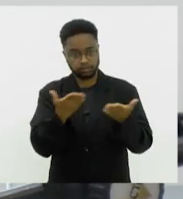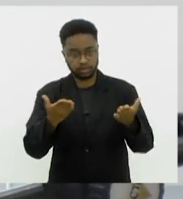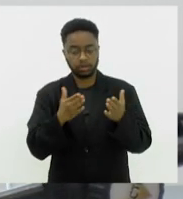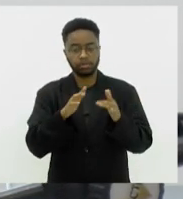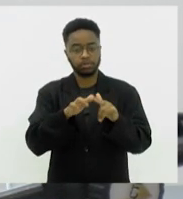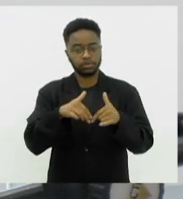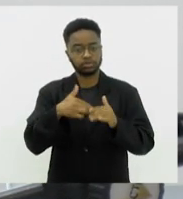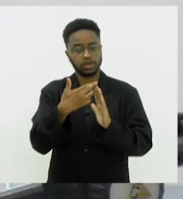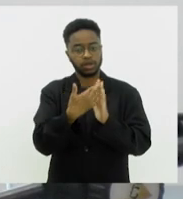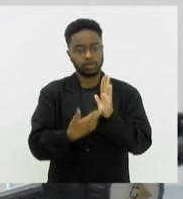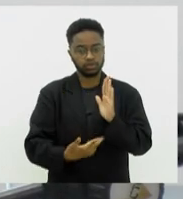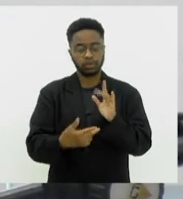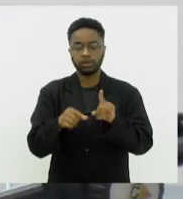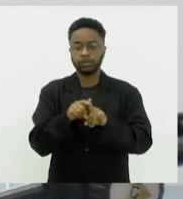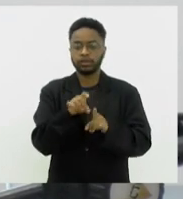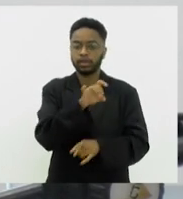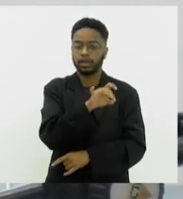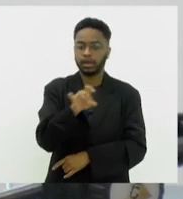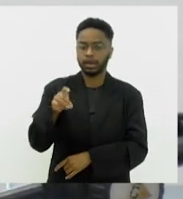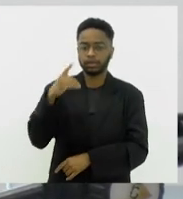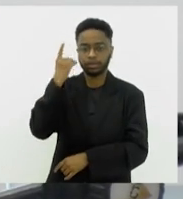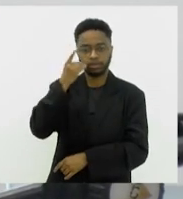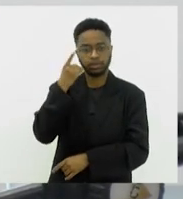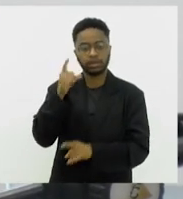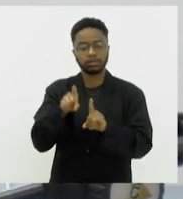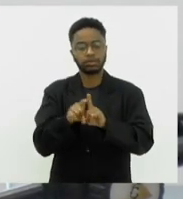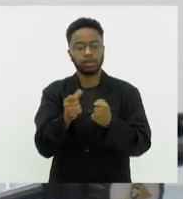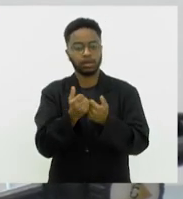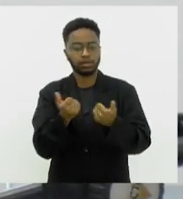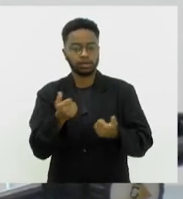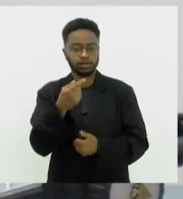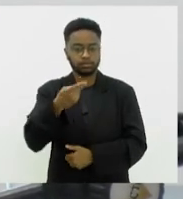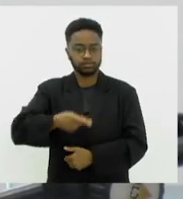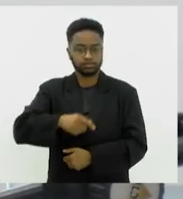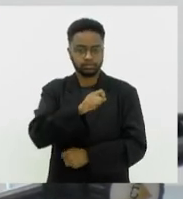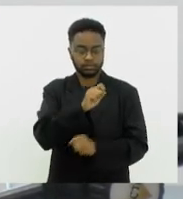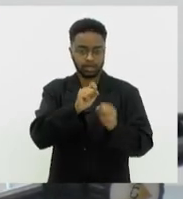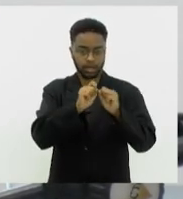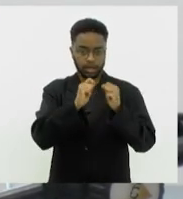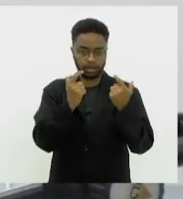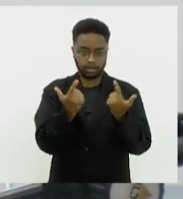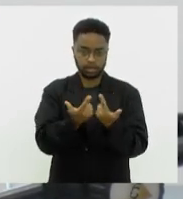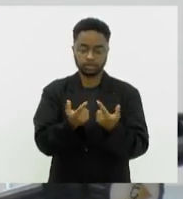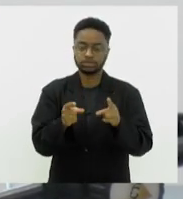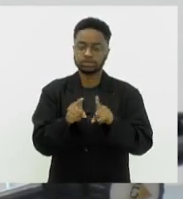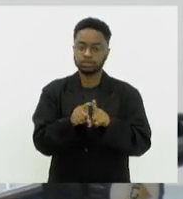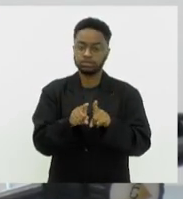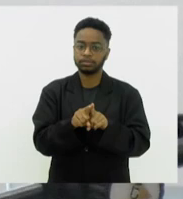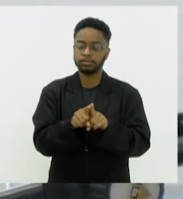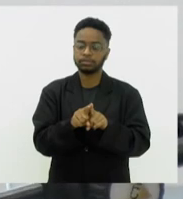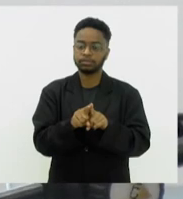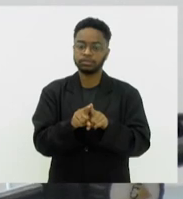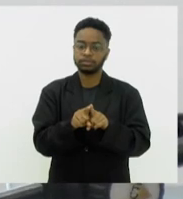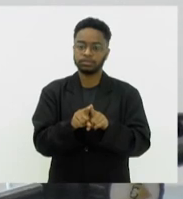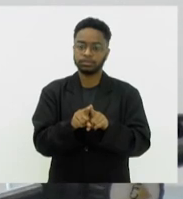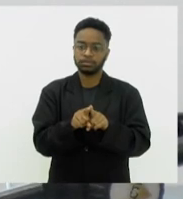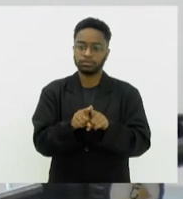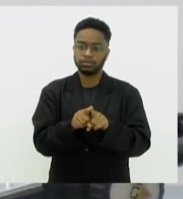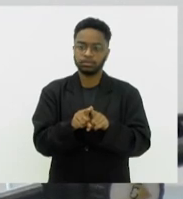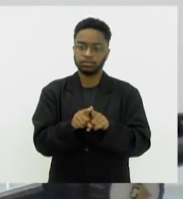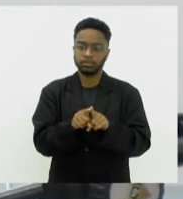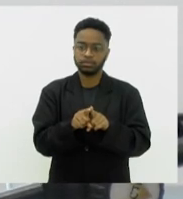e a cada parlamentar aos assessores profissonais da alge Por me por me